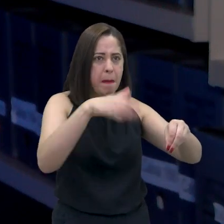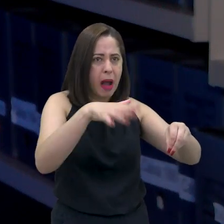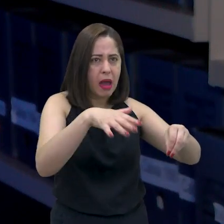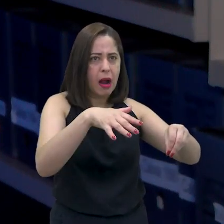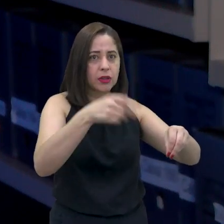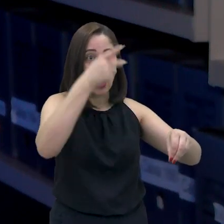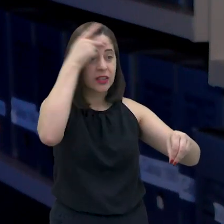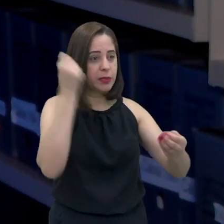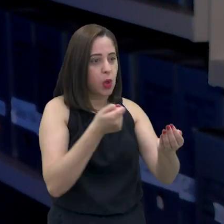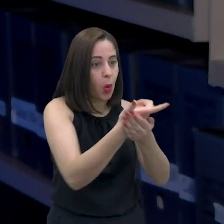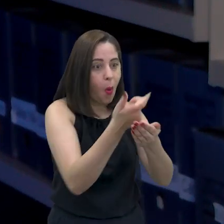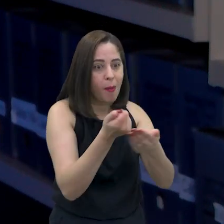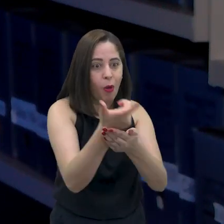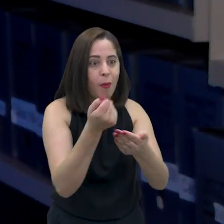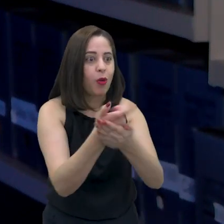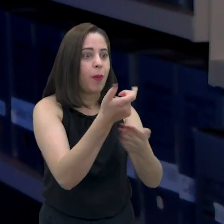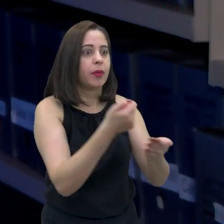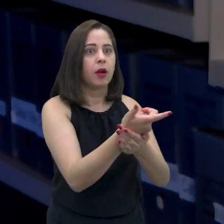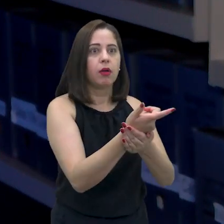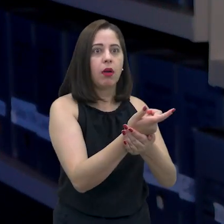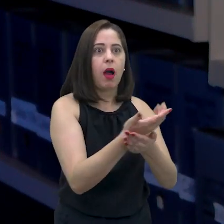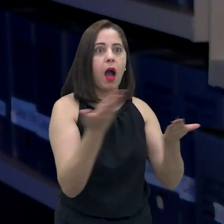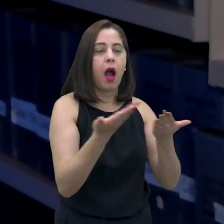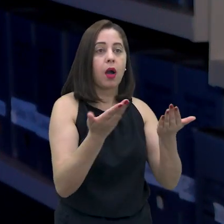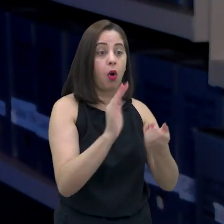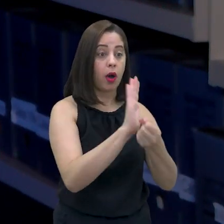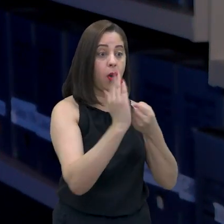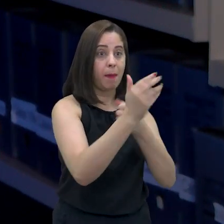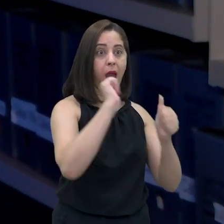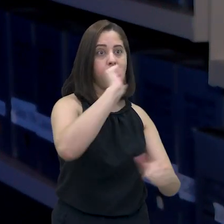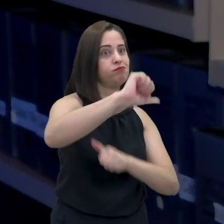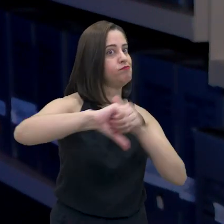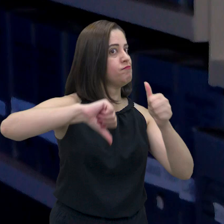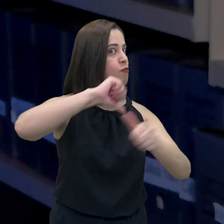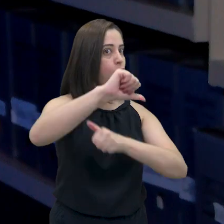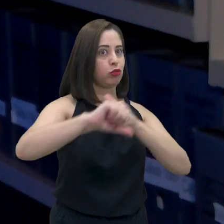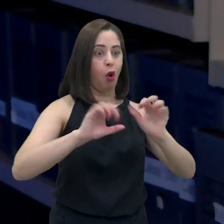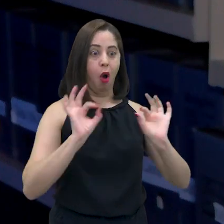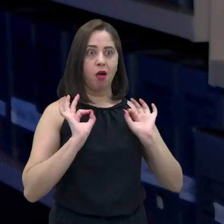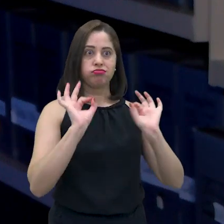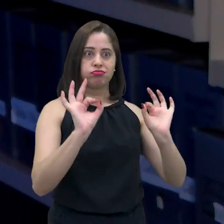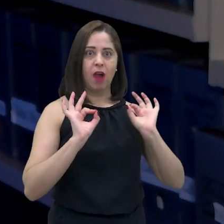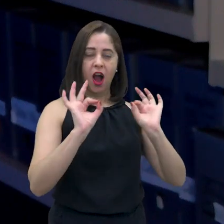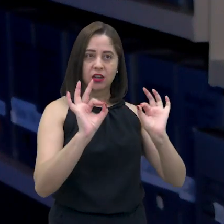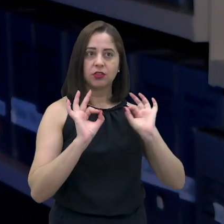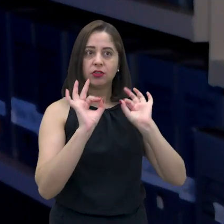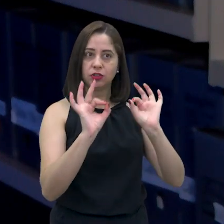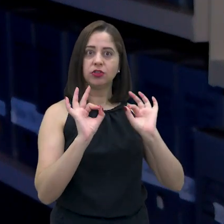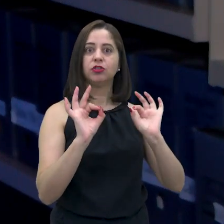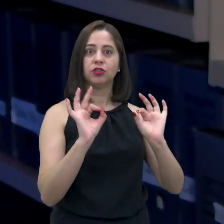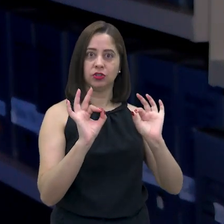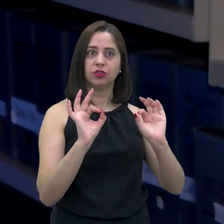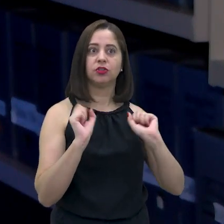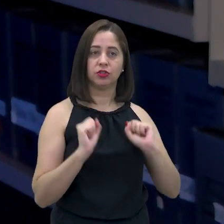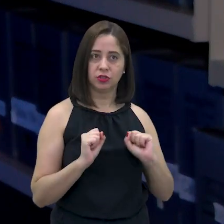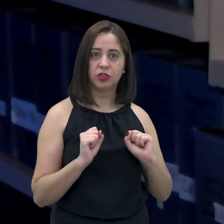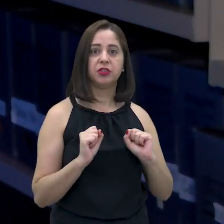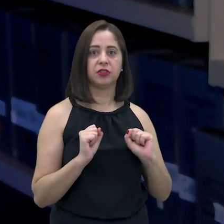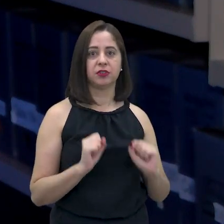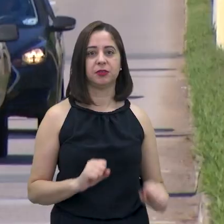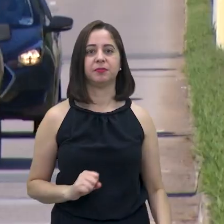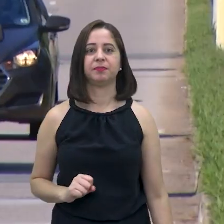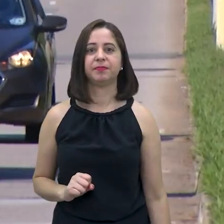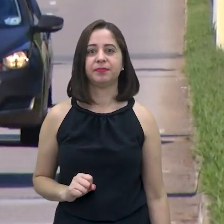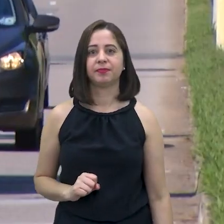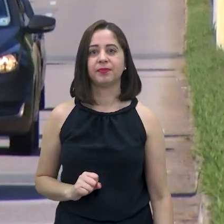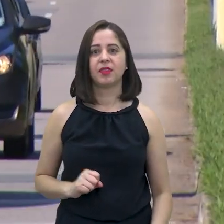compraram terreno aqui sem nem ter ideia do que se tornaria o bairro né que hoje é um bairro totalmente de alto padrão muito diferente do que era esperado pelo Jorge